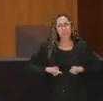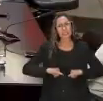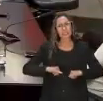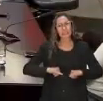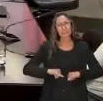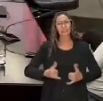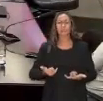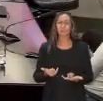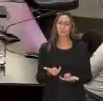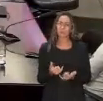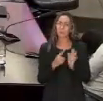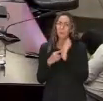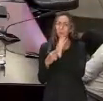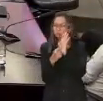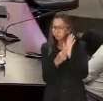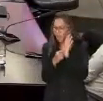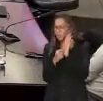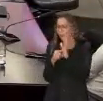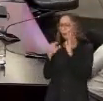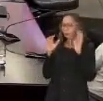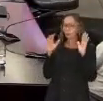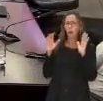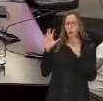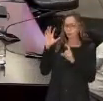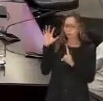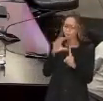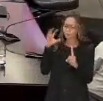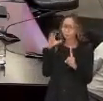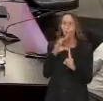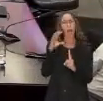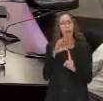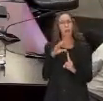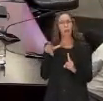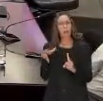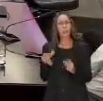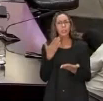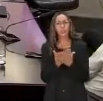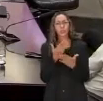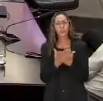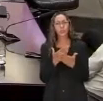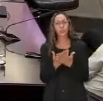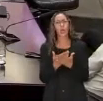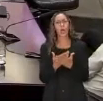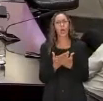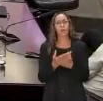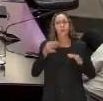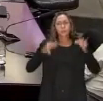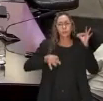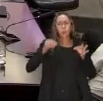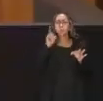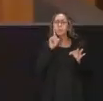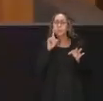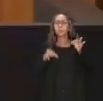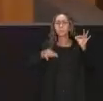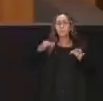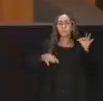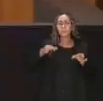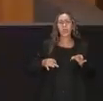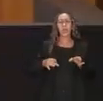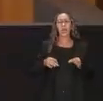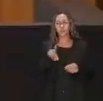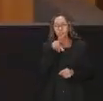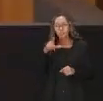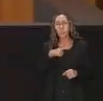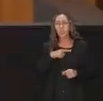Estou colocando na cabeça dele para ele estudar e fazer direito. Falei, você tem que trabalhar em órgão público do